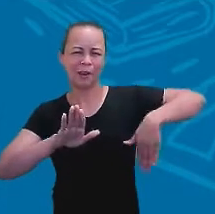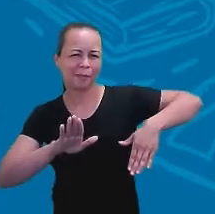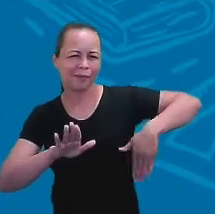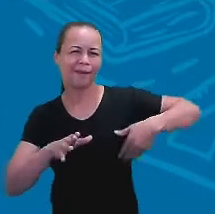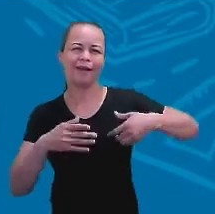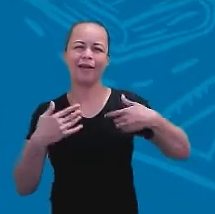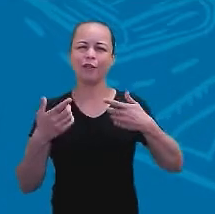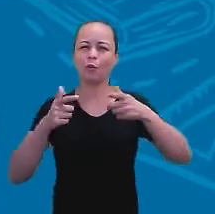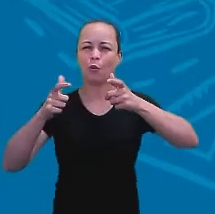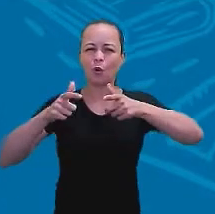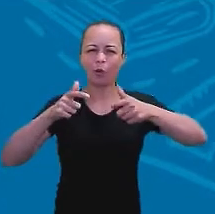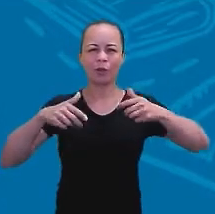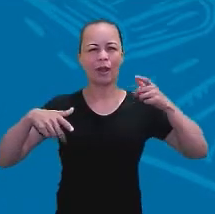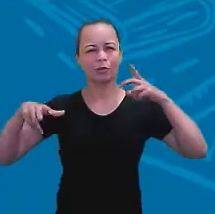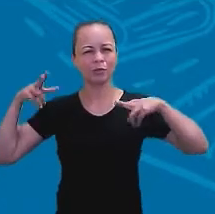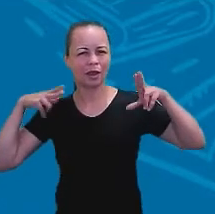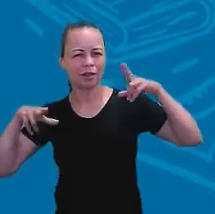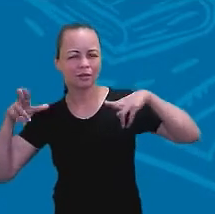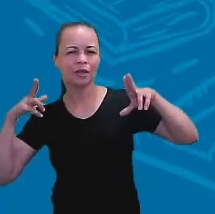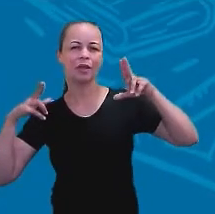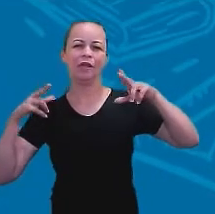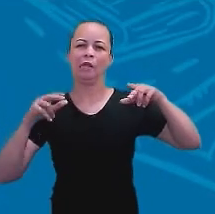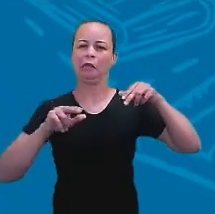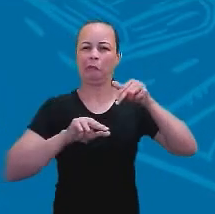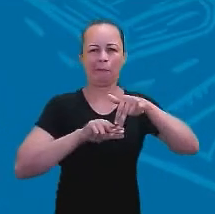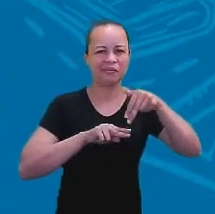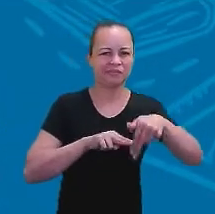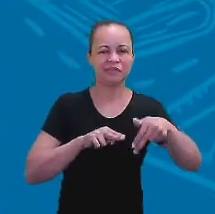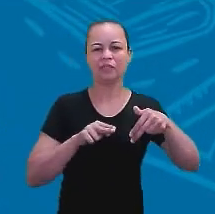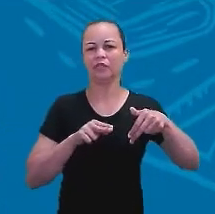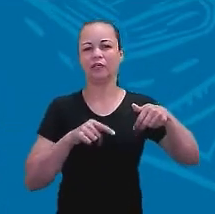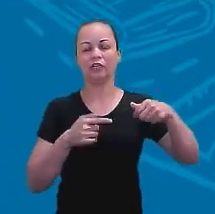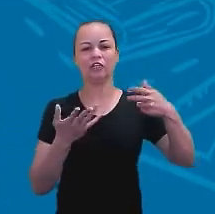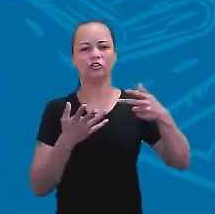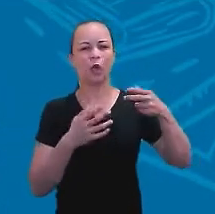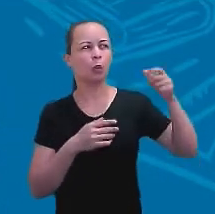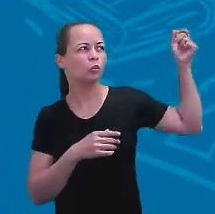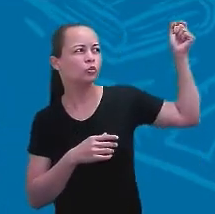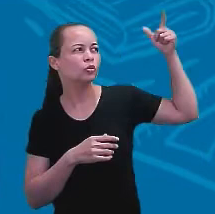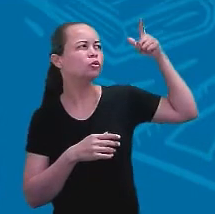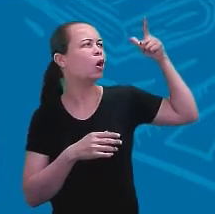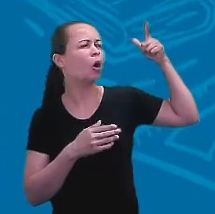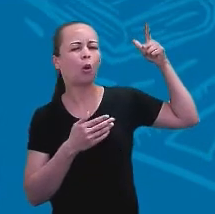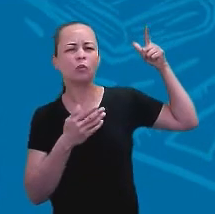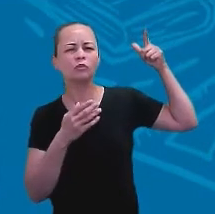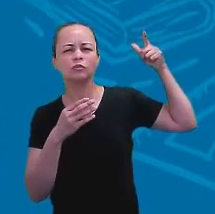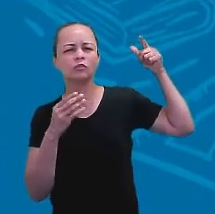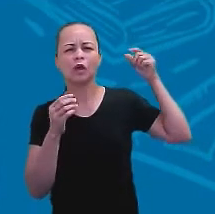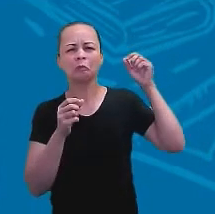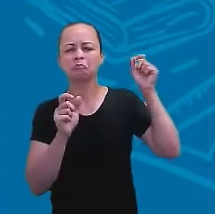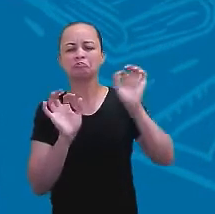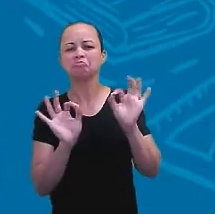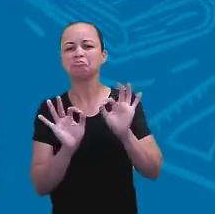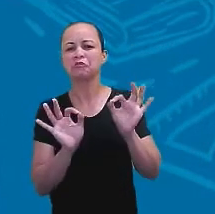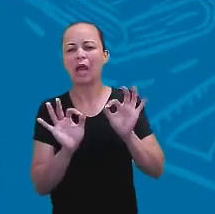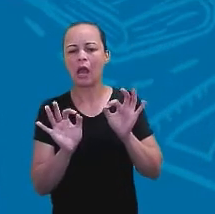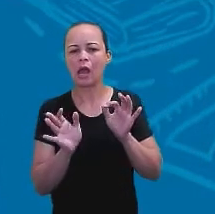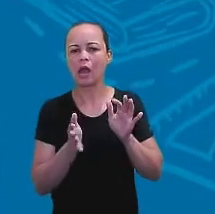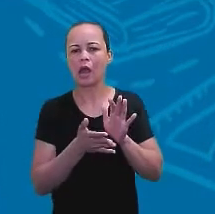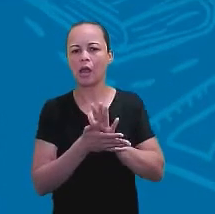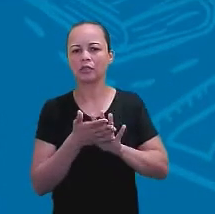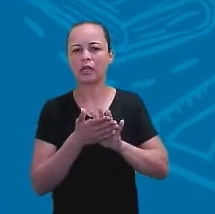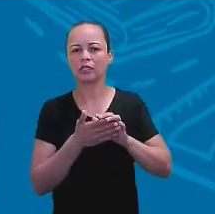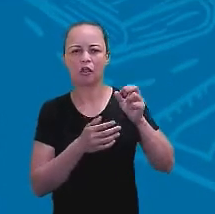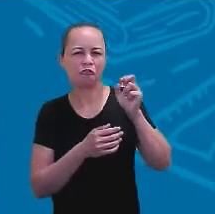assim se divertindo, de lazer, numa piscina, que esteja um pouco nublado, que você tenha aquela falsa sensação de que o sol não está